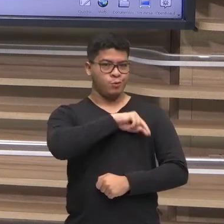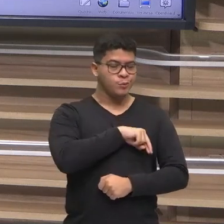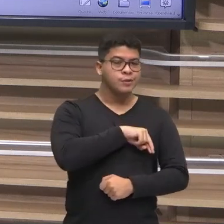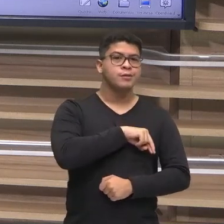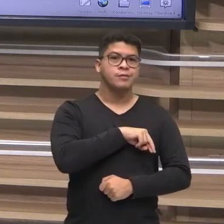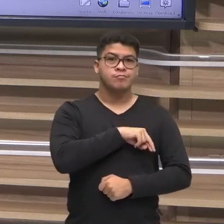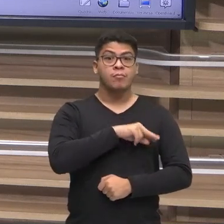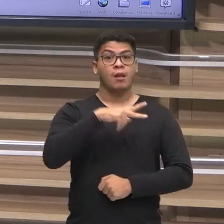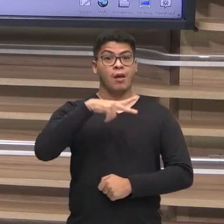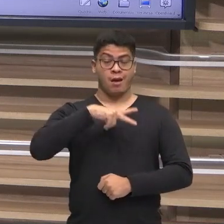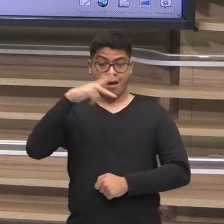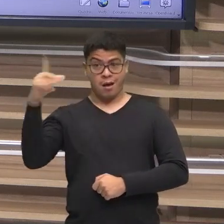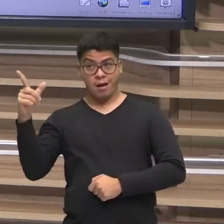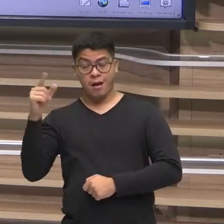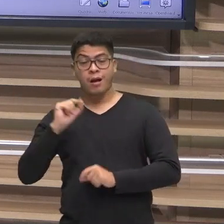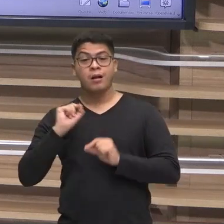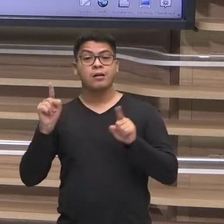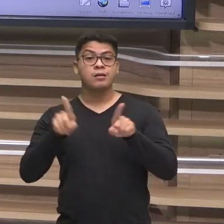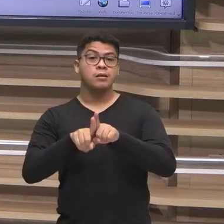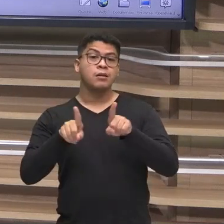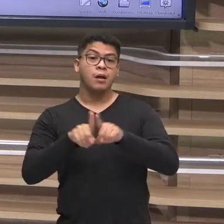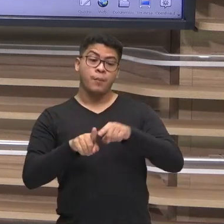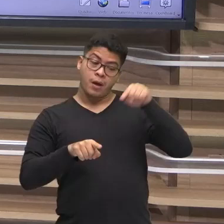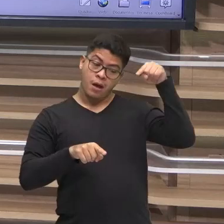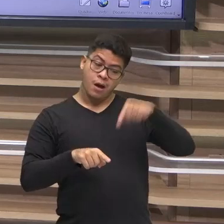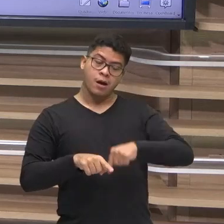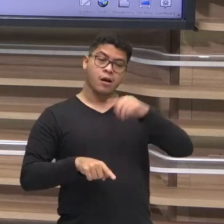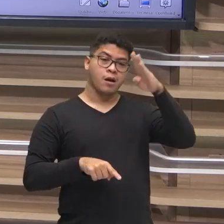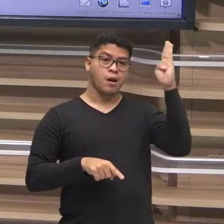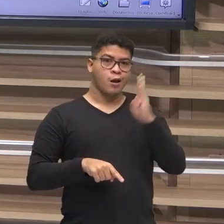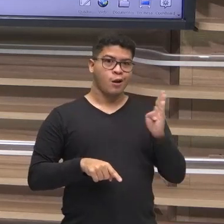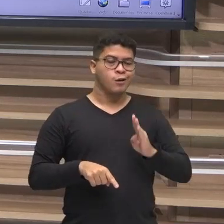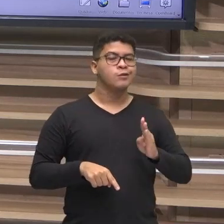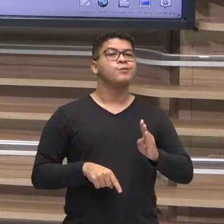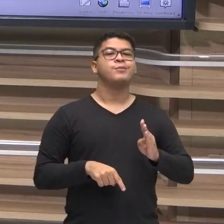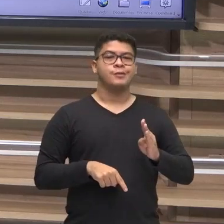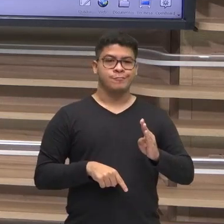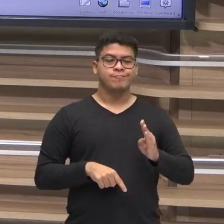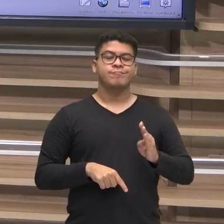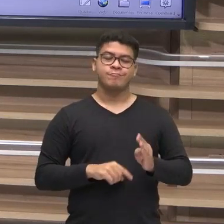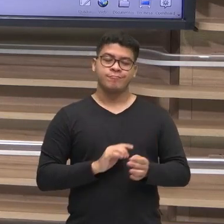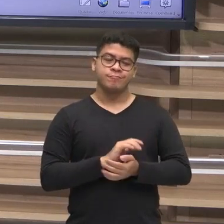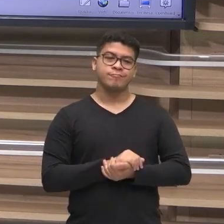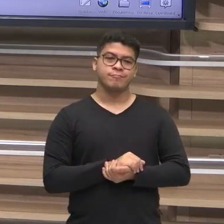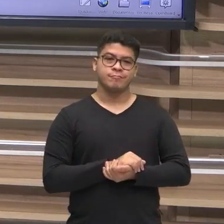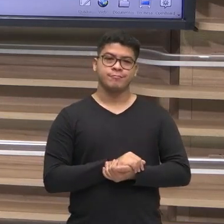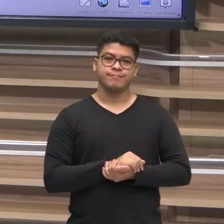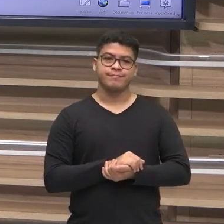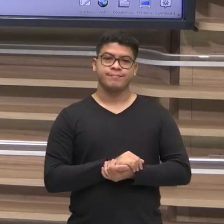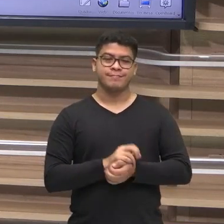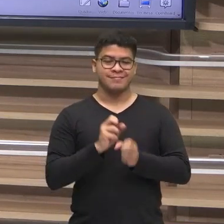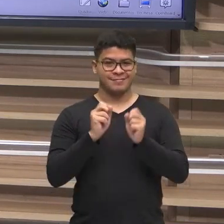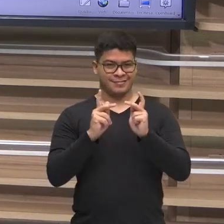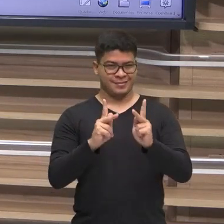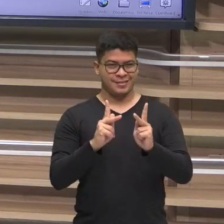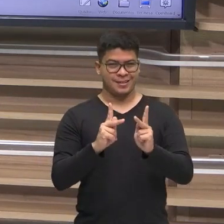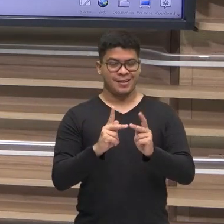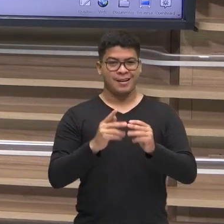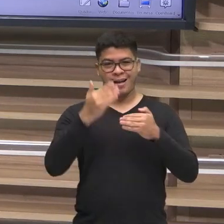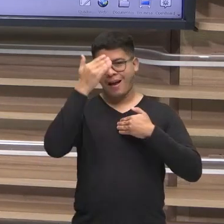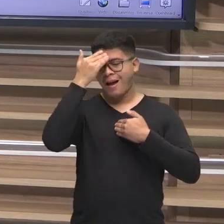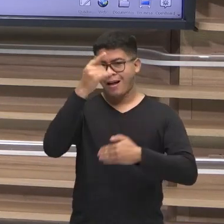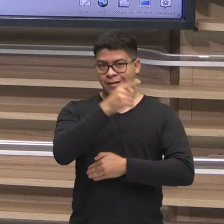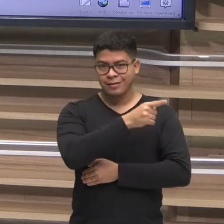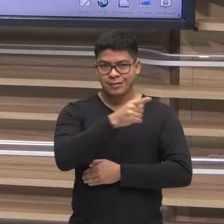em Portugal, como a gente vai ver essas características refletidas aqui também no Brasil. Certo? Agradeço